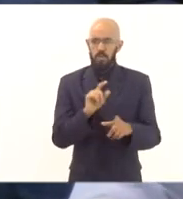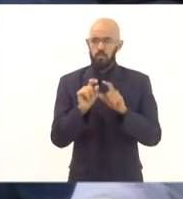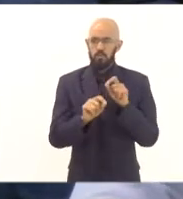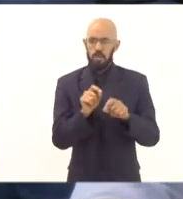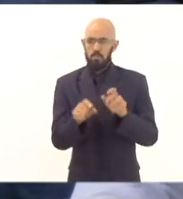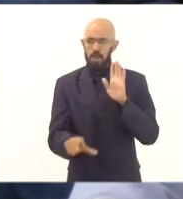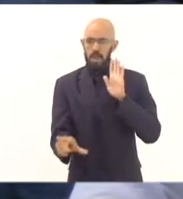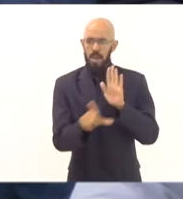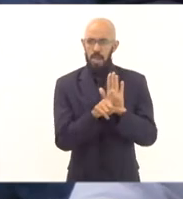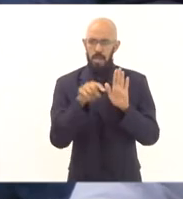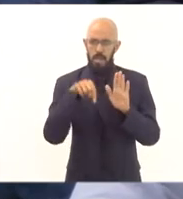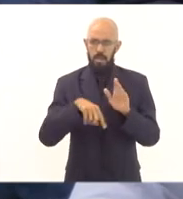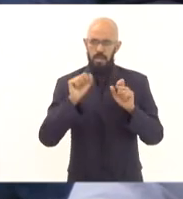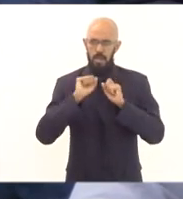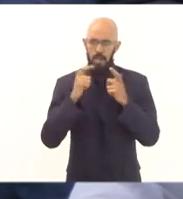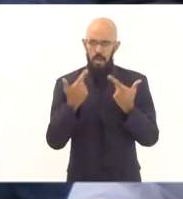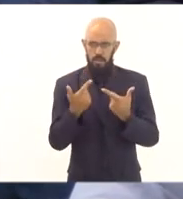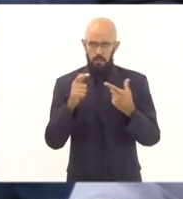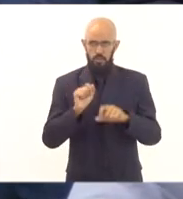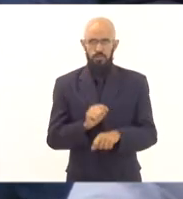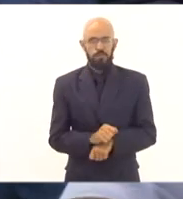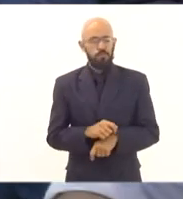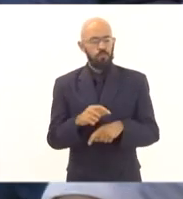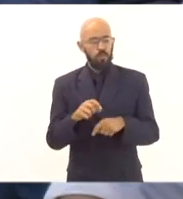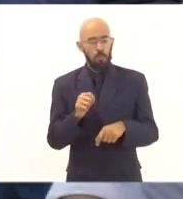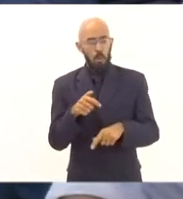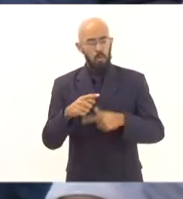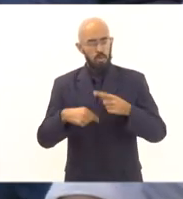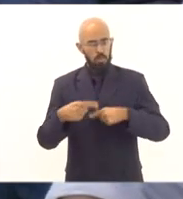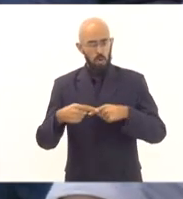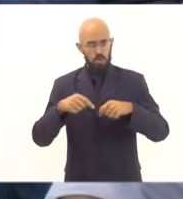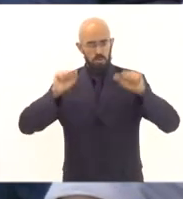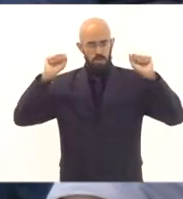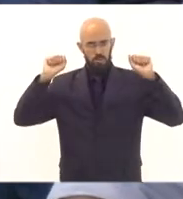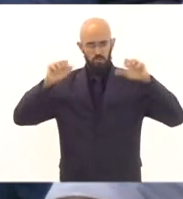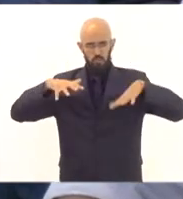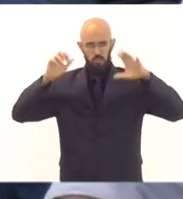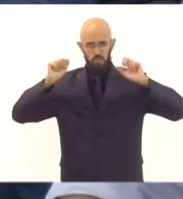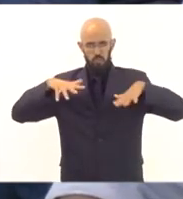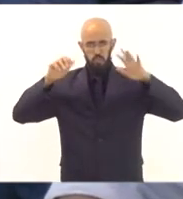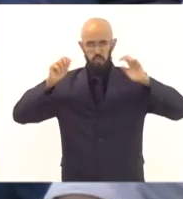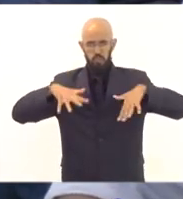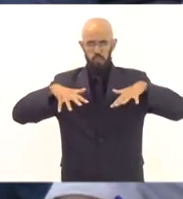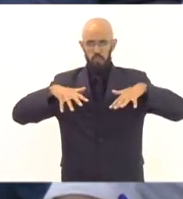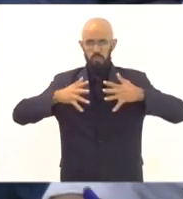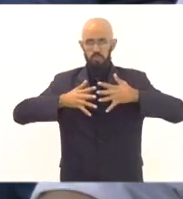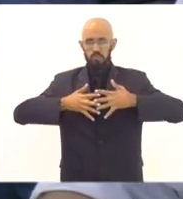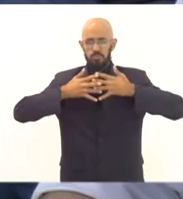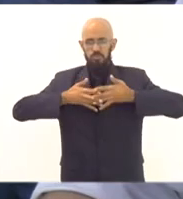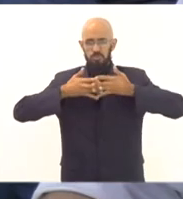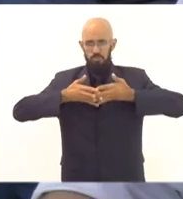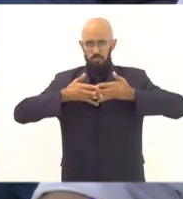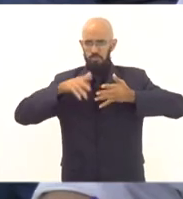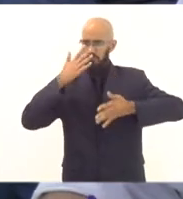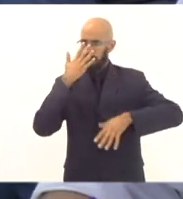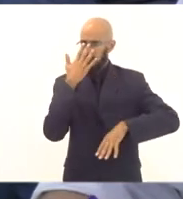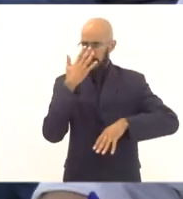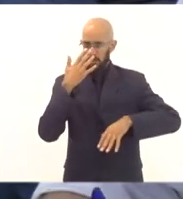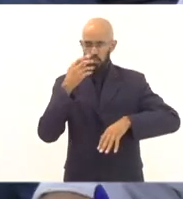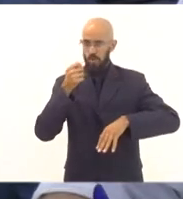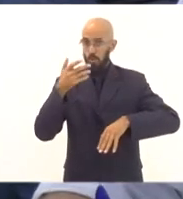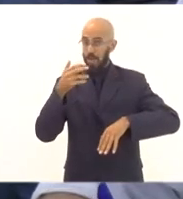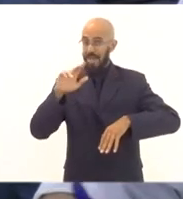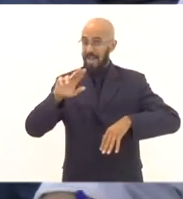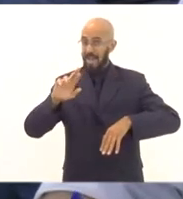uma lei aqui na alerj logo após a chuvas desastre lá de fevereiro de Petrópolis não